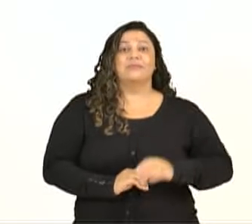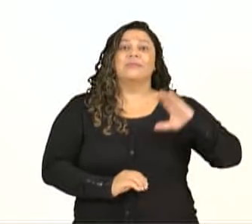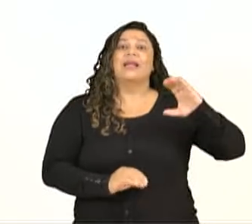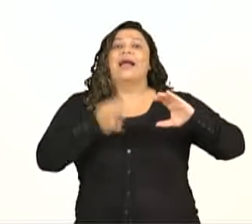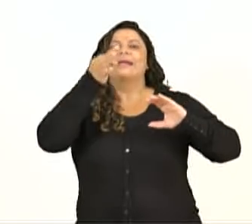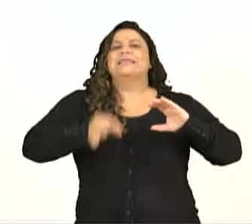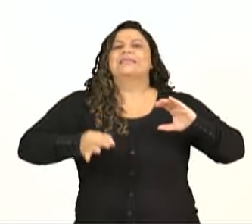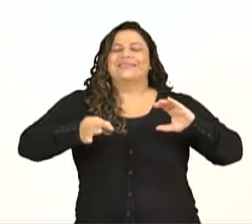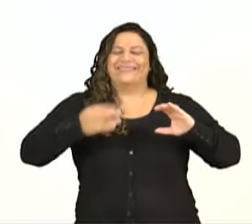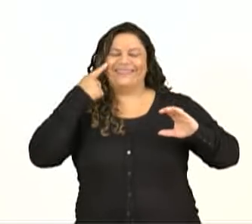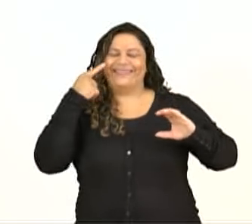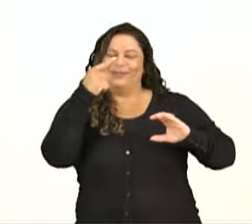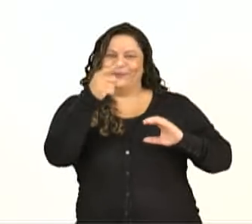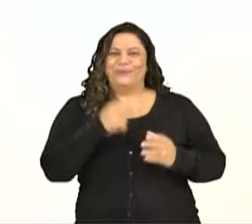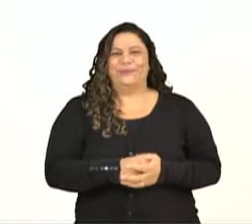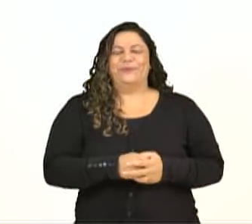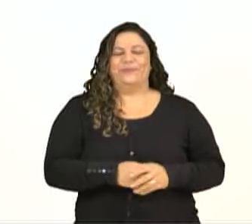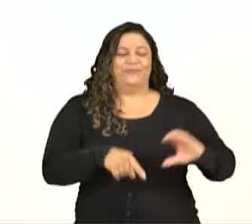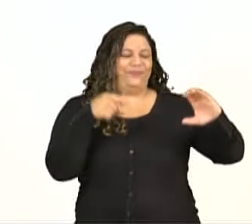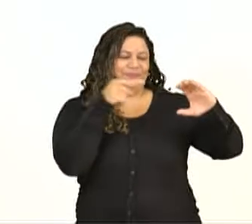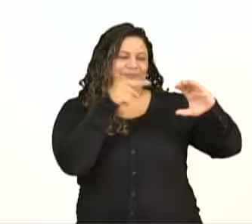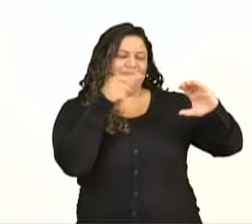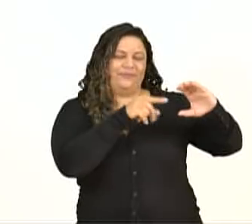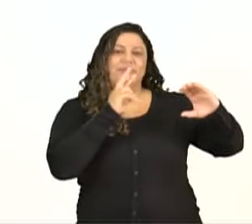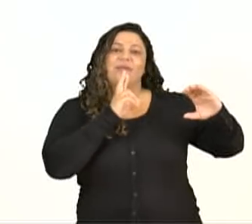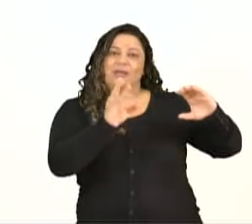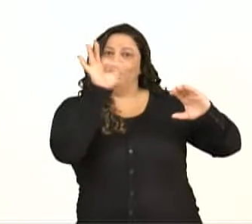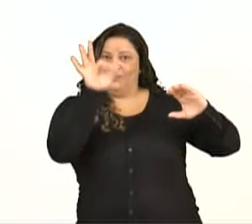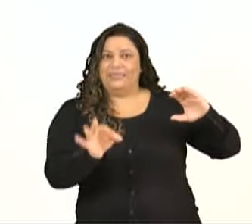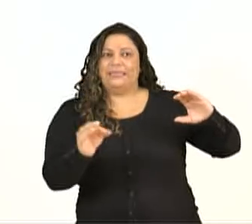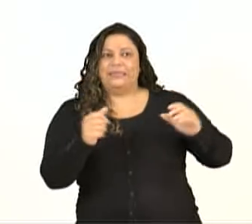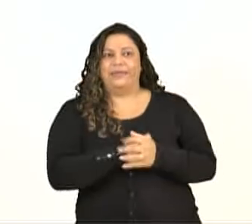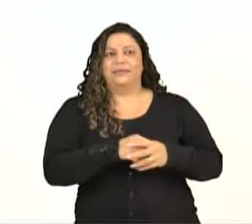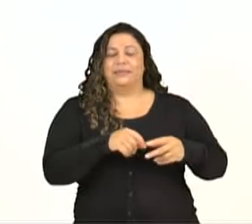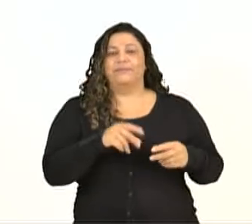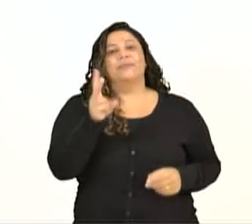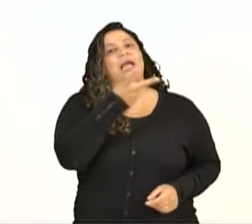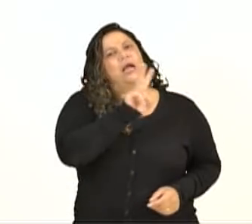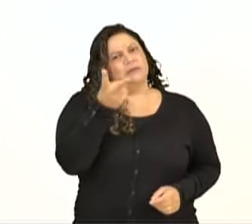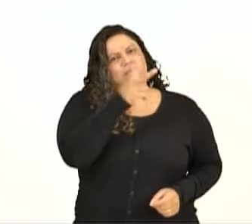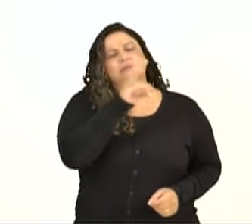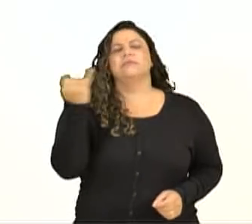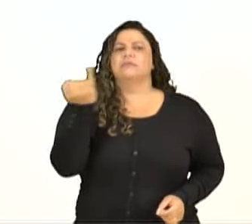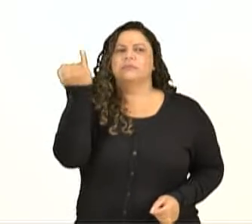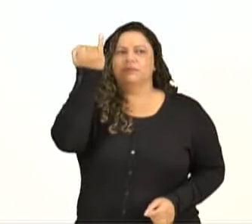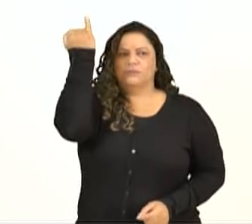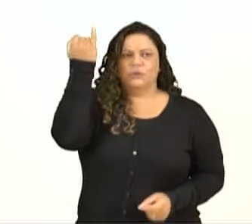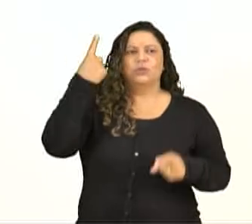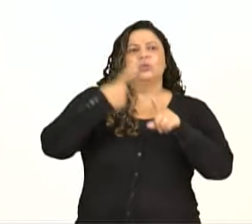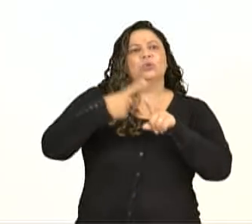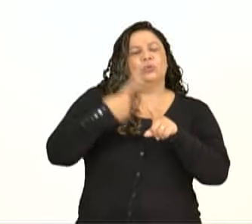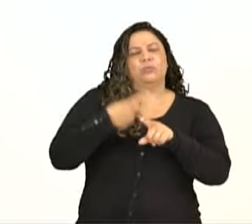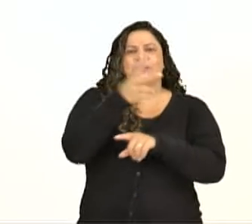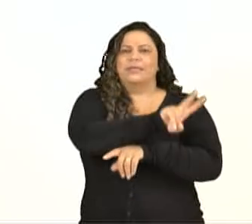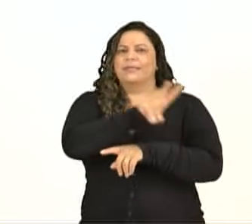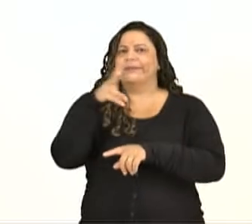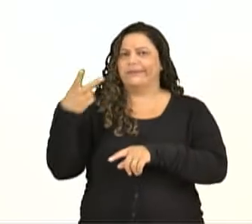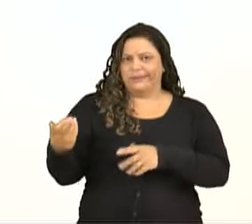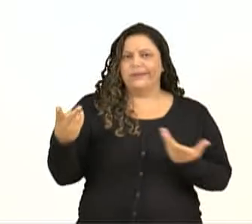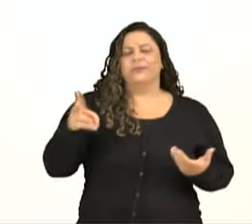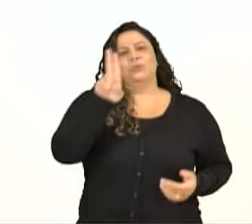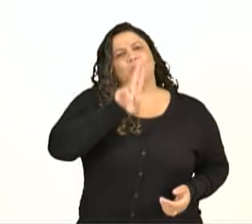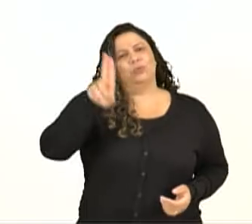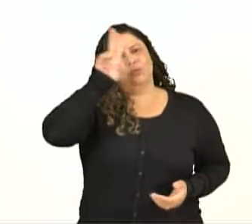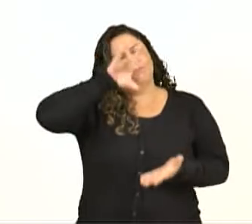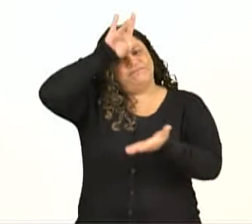Acertou quem assinalou a alternativa C. As duas são importantes, pois ambas se utilizam de